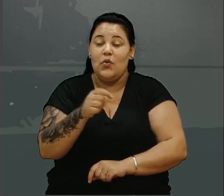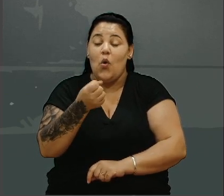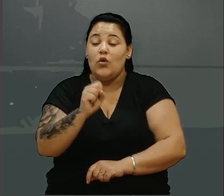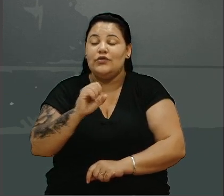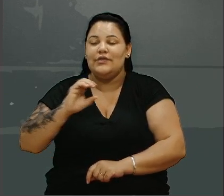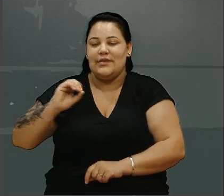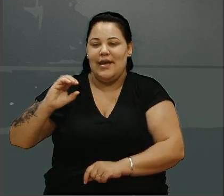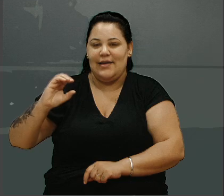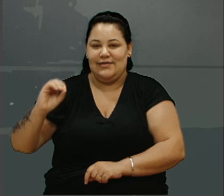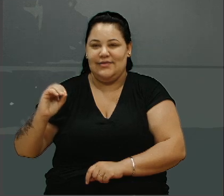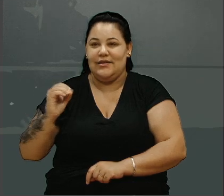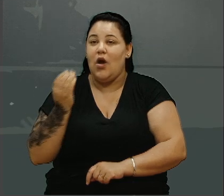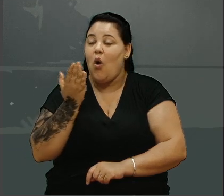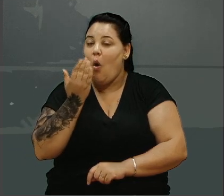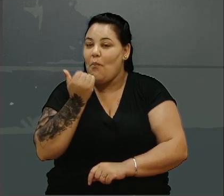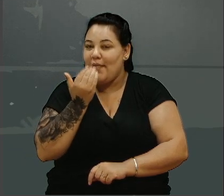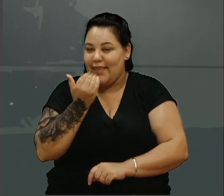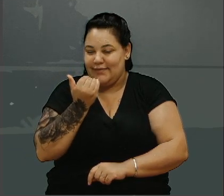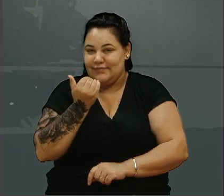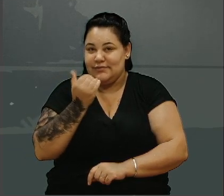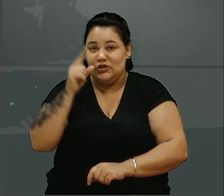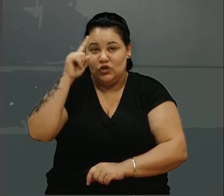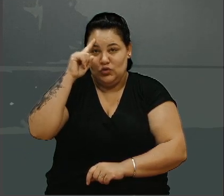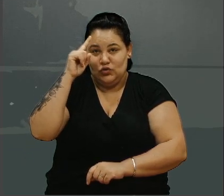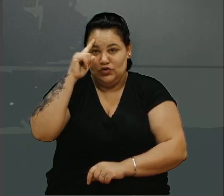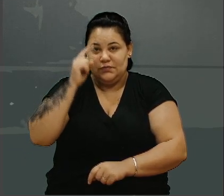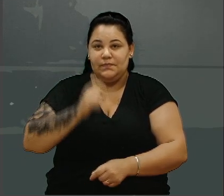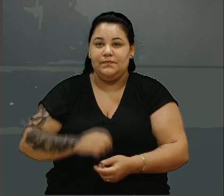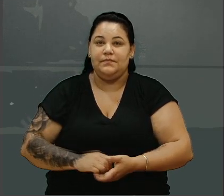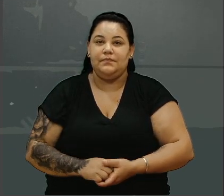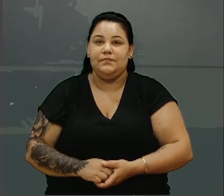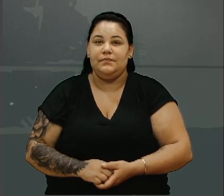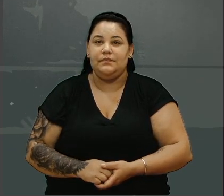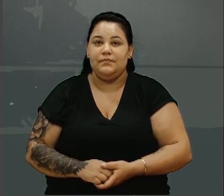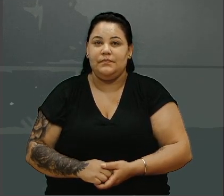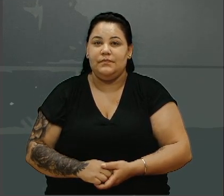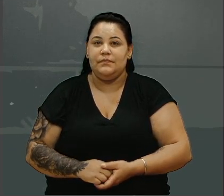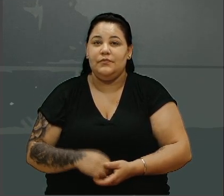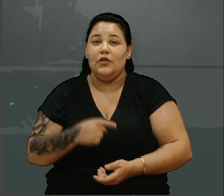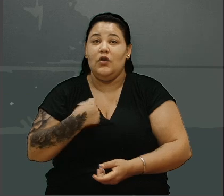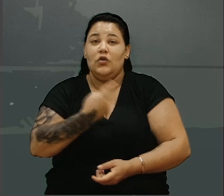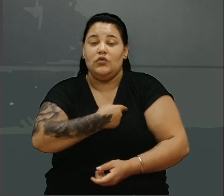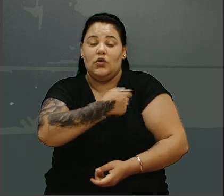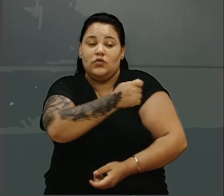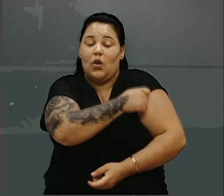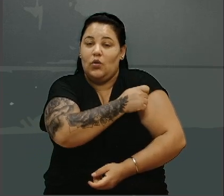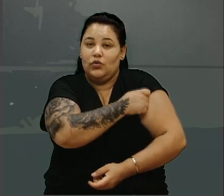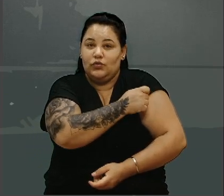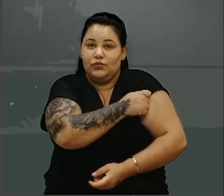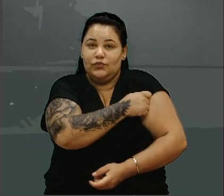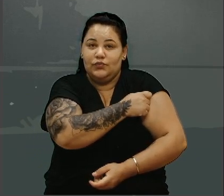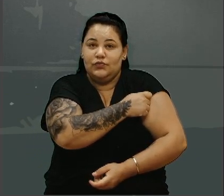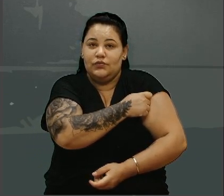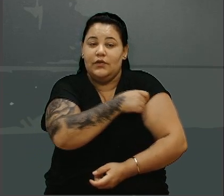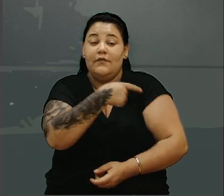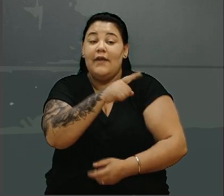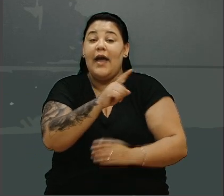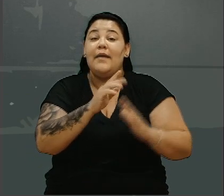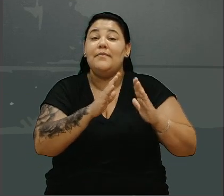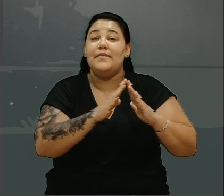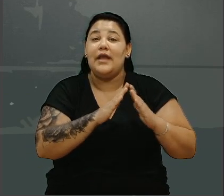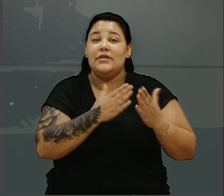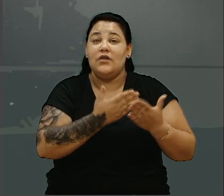59.800 refeições por dia. O nosso aluno chega na escola e